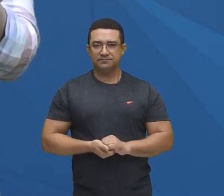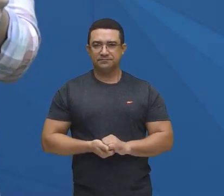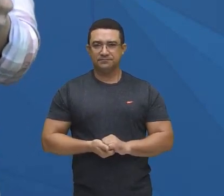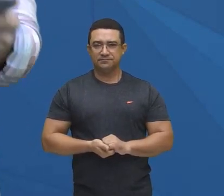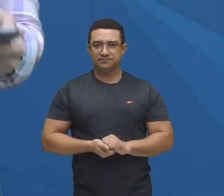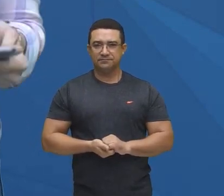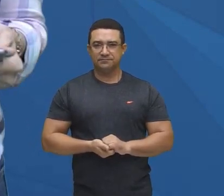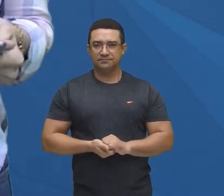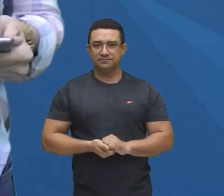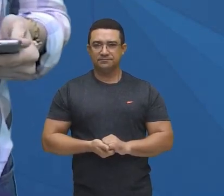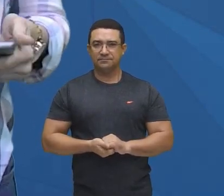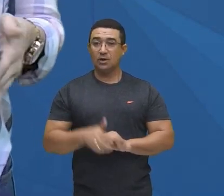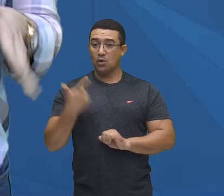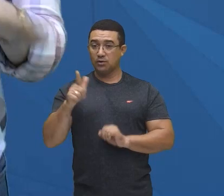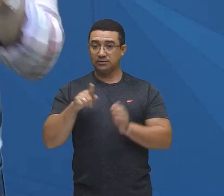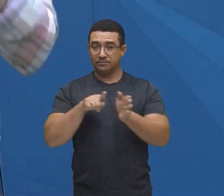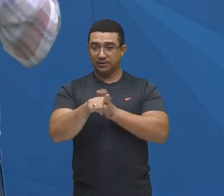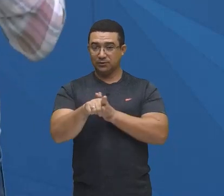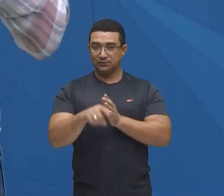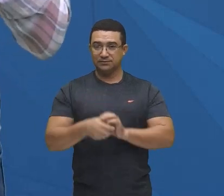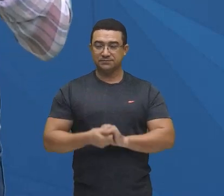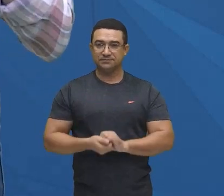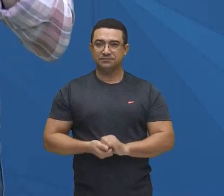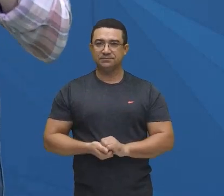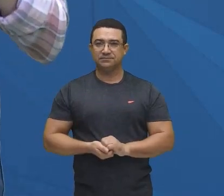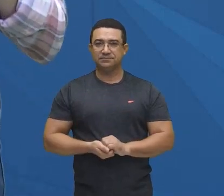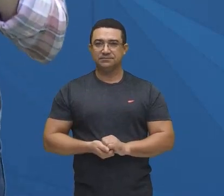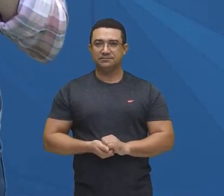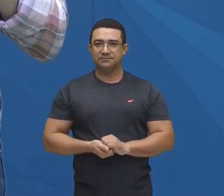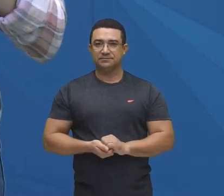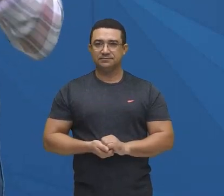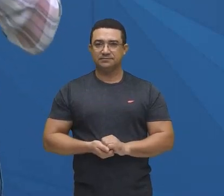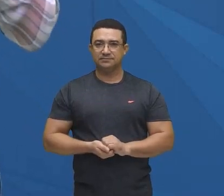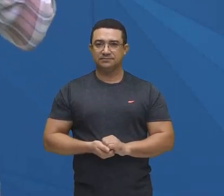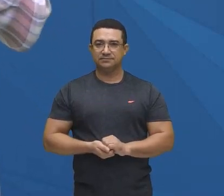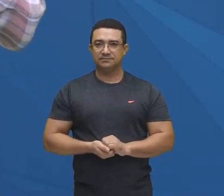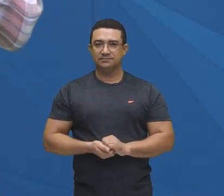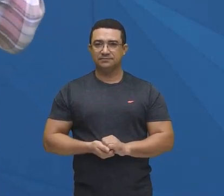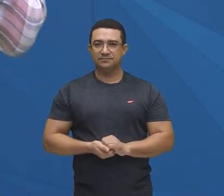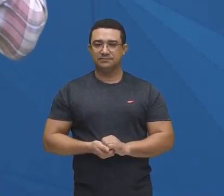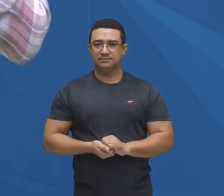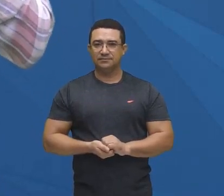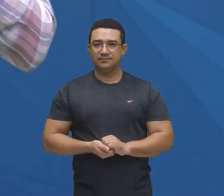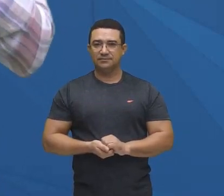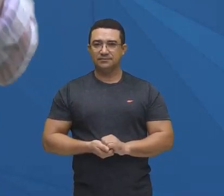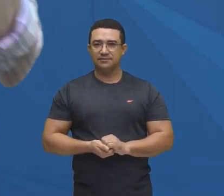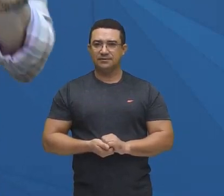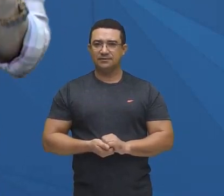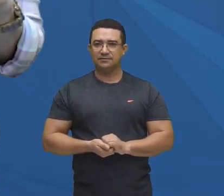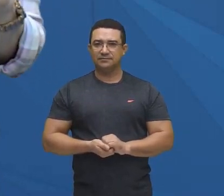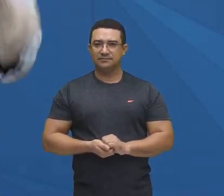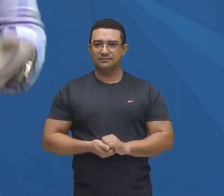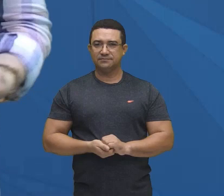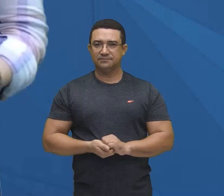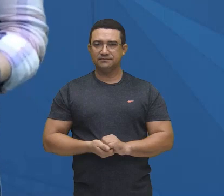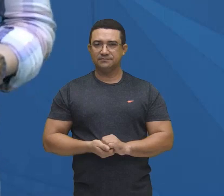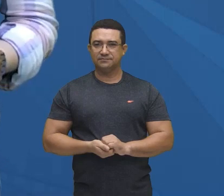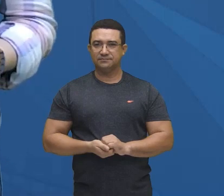Próxima pergunta, essa daí é um pouquinho mais antiga, né? Vamos ver se vocês vão acertar. Olha só que